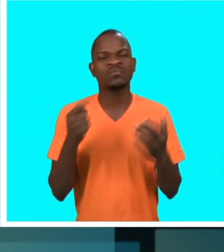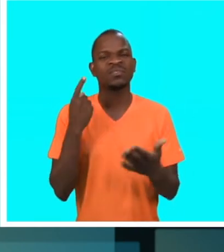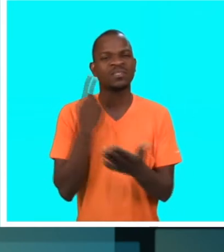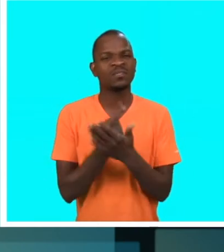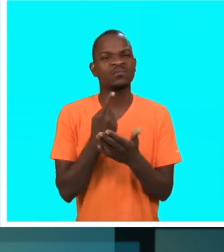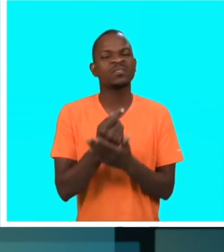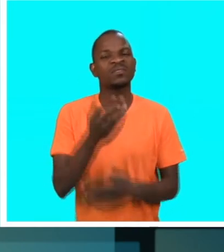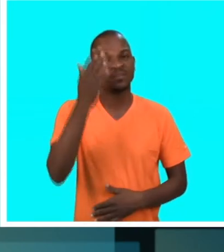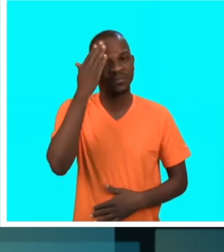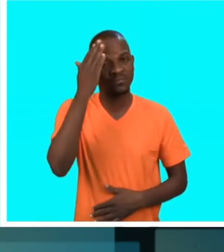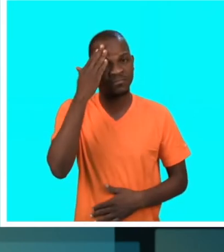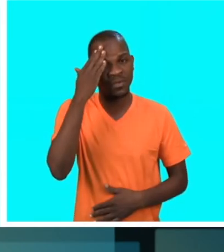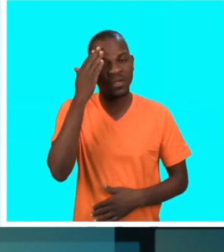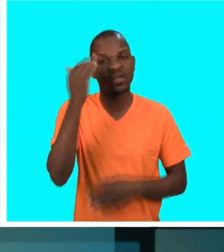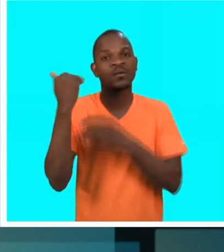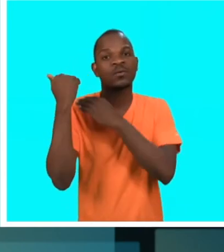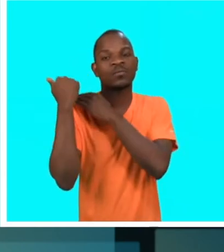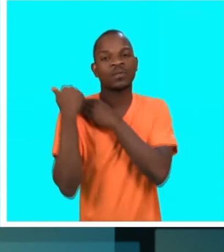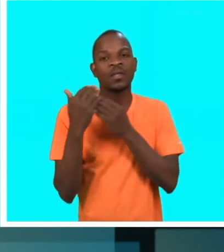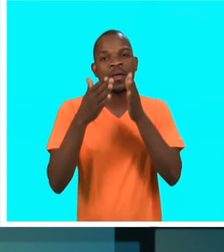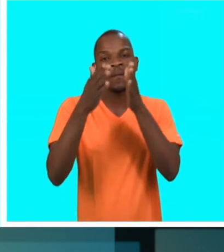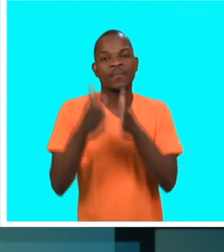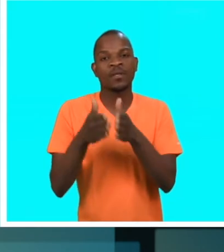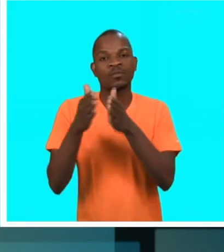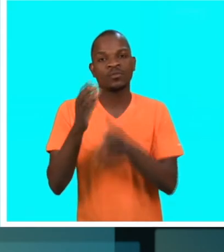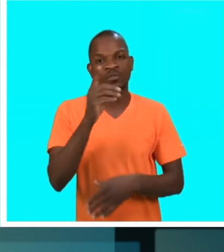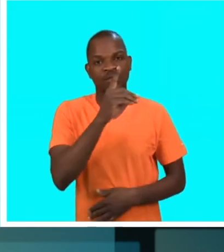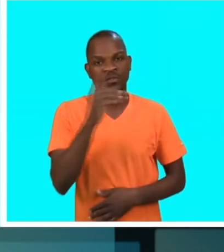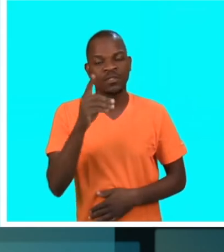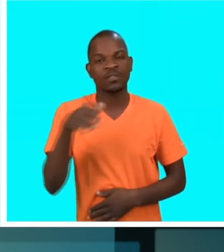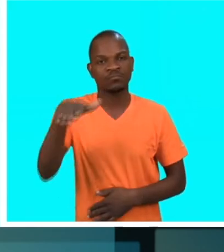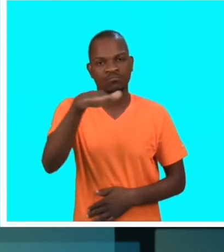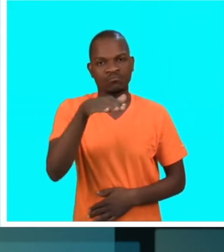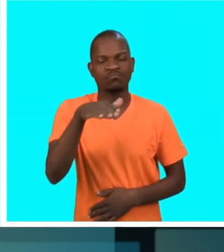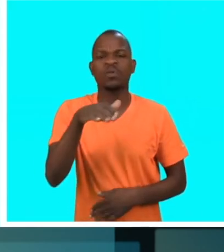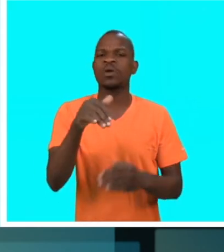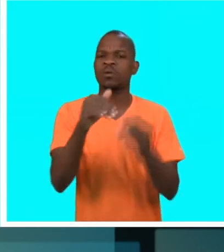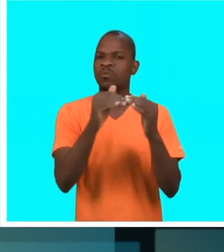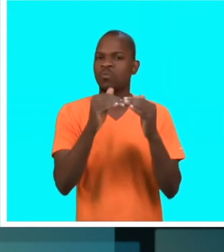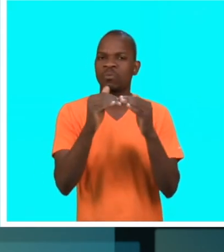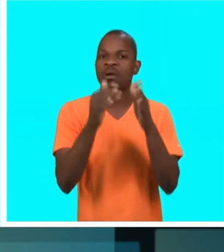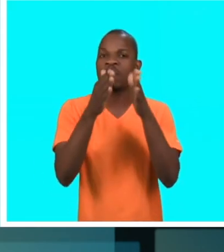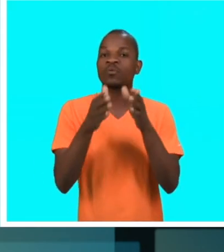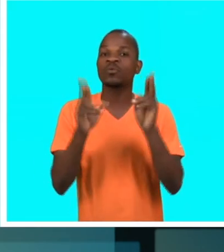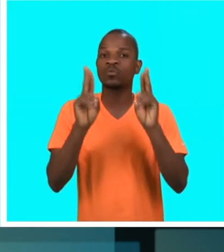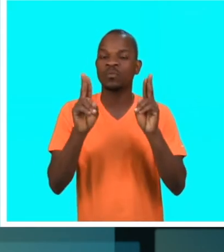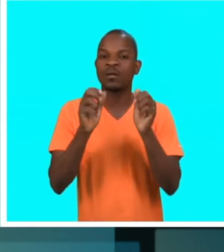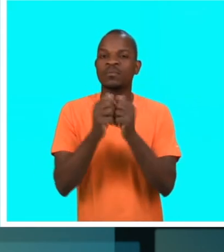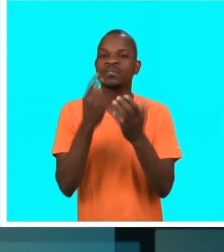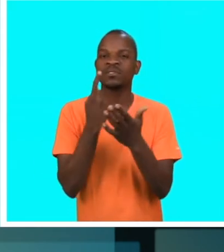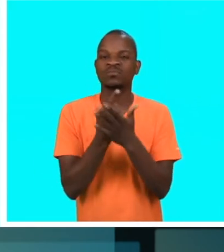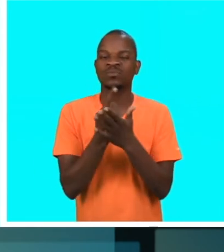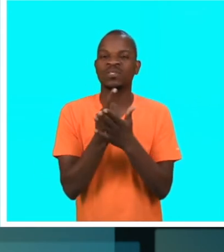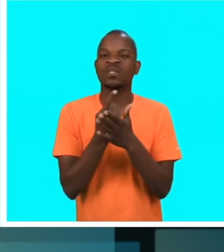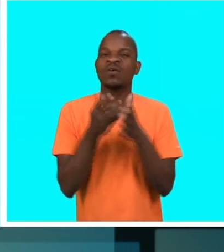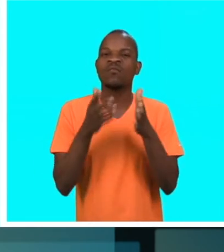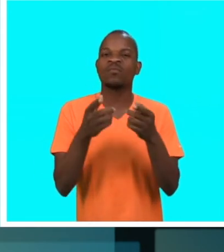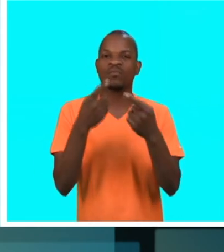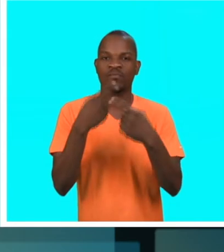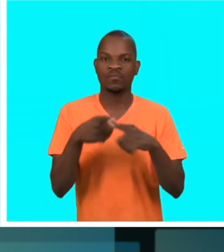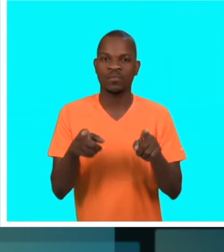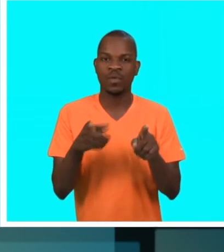reconhecer o papel da pessoa com deficiência dentro da sociedade. É igual a qualquer uma pessoa, mas este é feito de diferentes